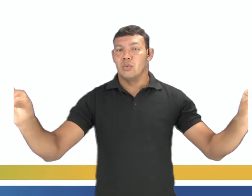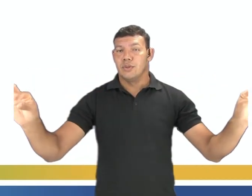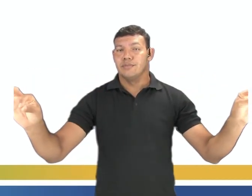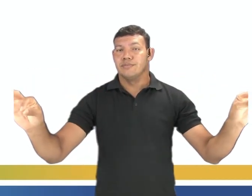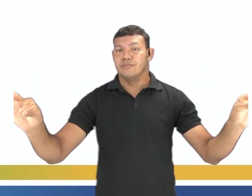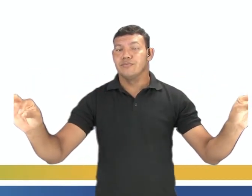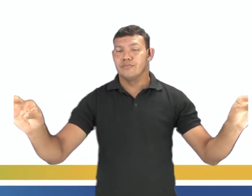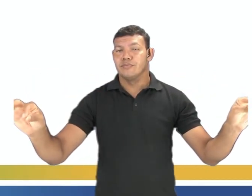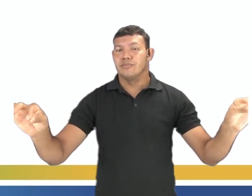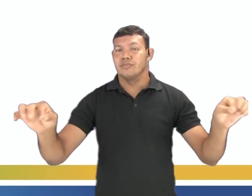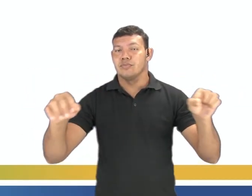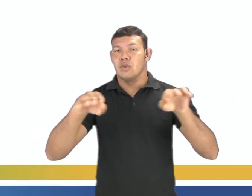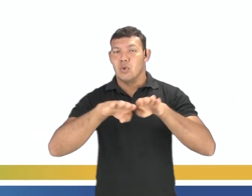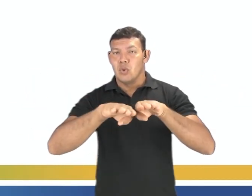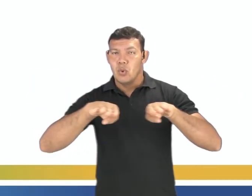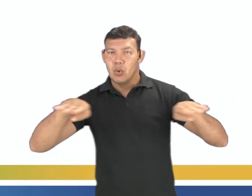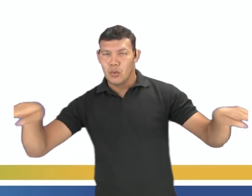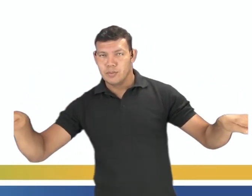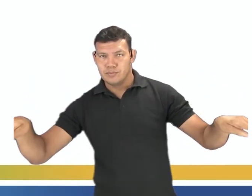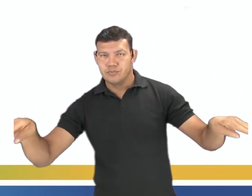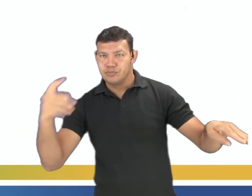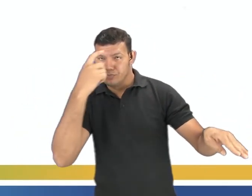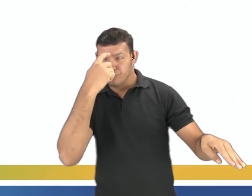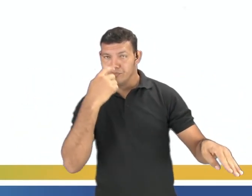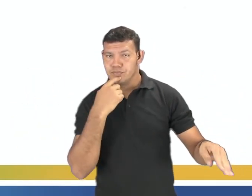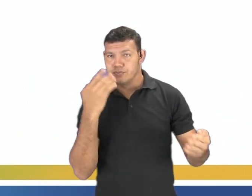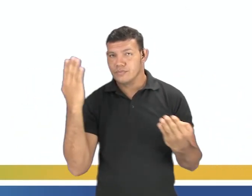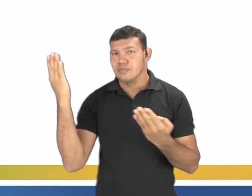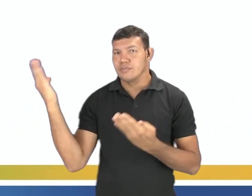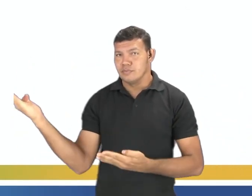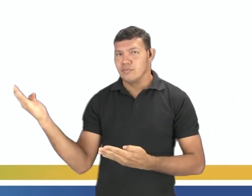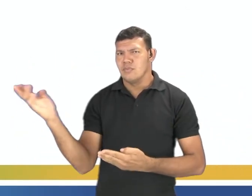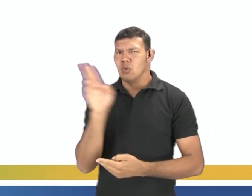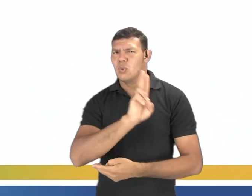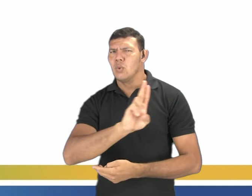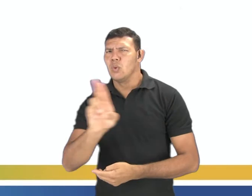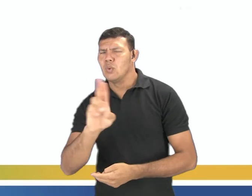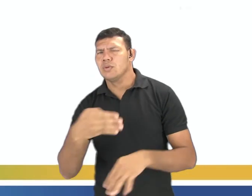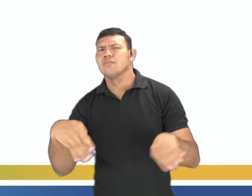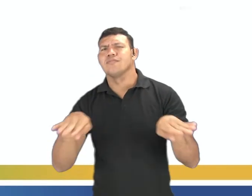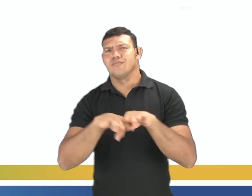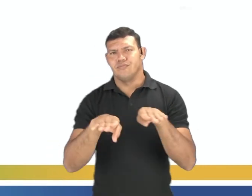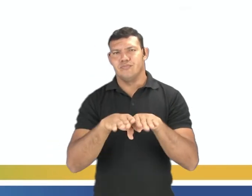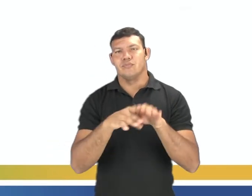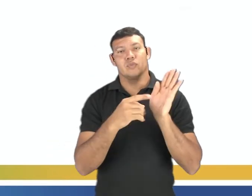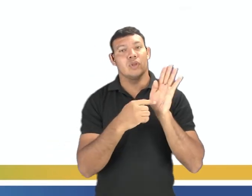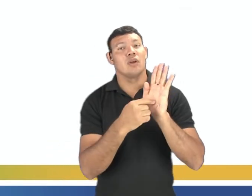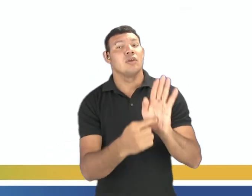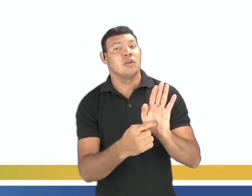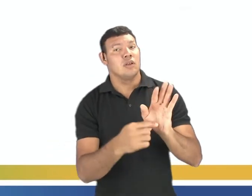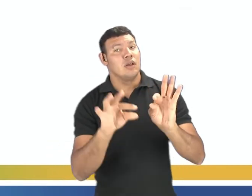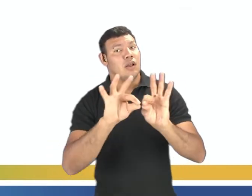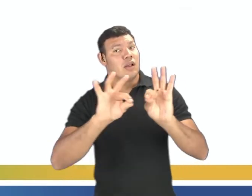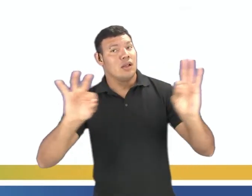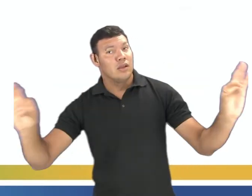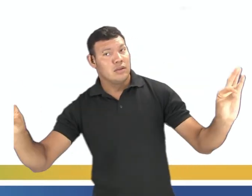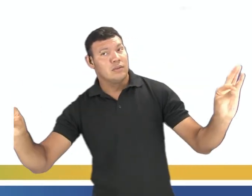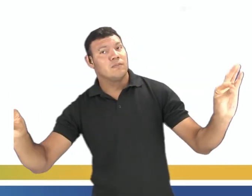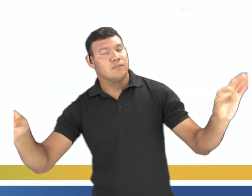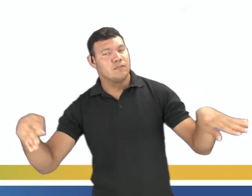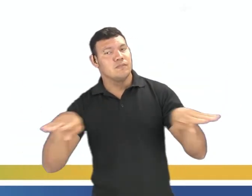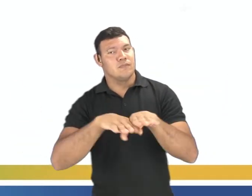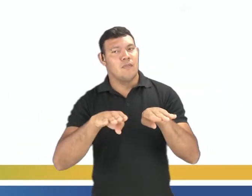agora o estudo é meio que diferenciado observe bem as imagens tá e a nomenclatura nós vamos tratar agora de